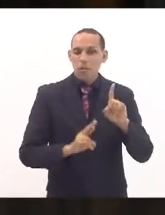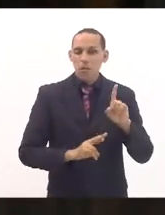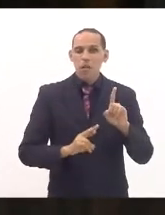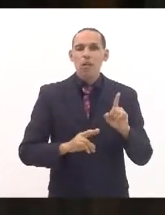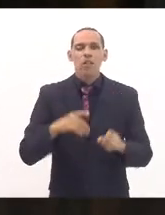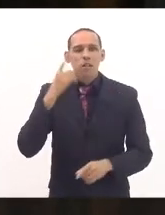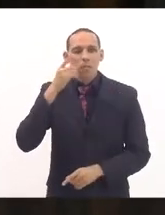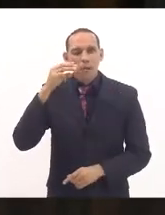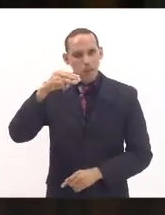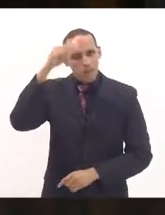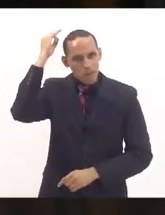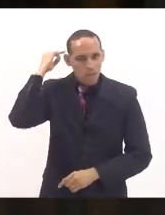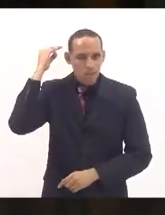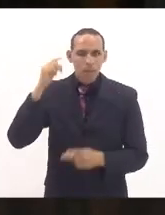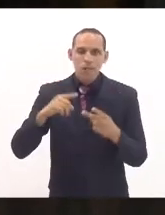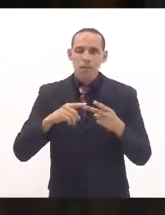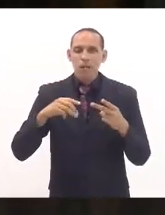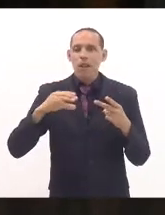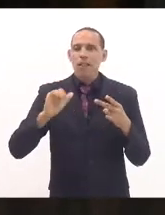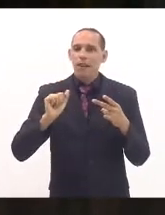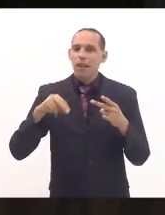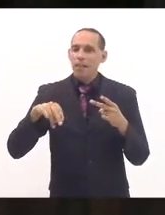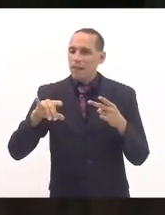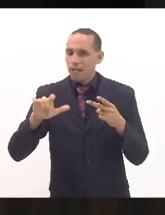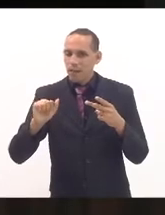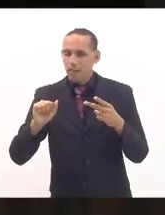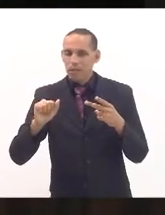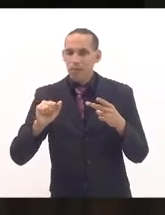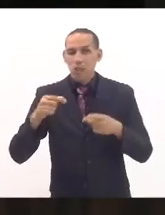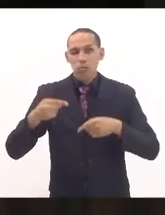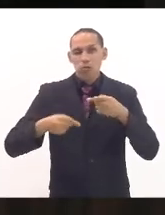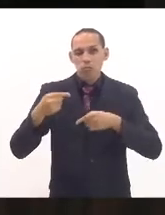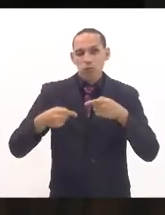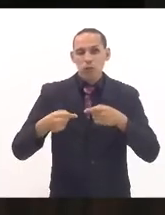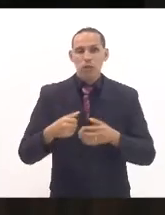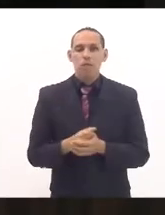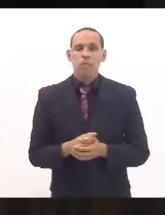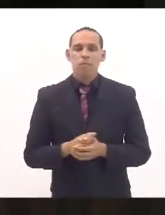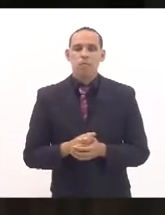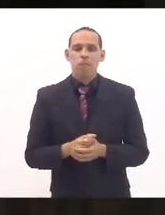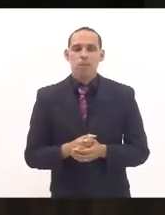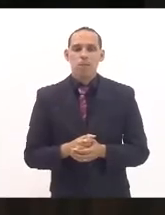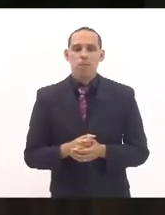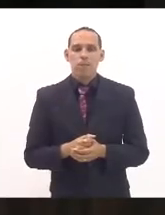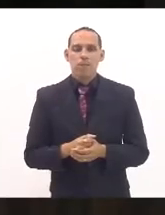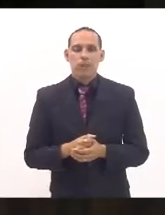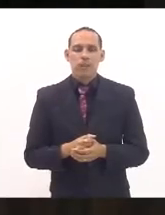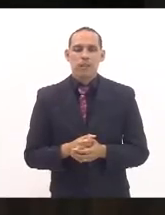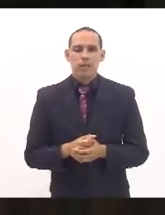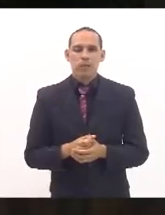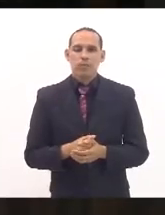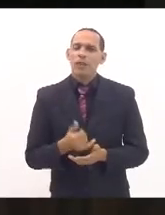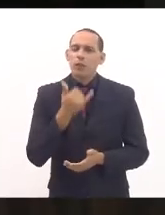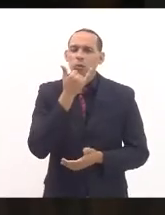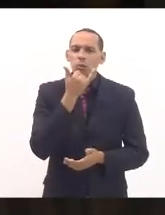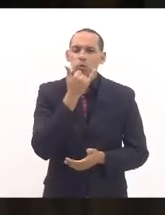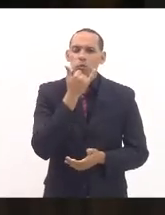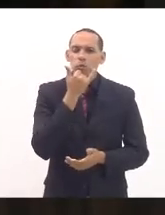Márcio Pacheco e Márcio Canella. Em discussão, do havendo quem quer... Ah,